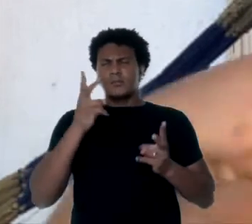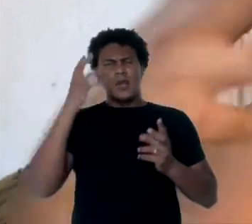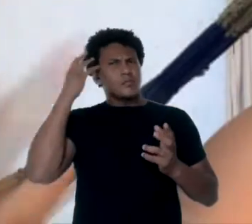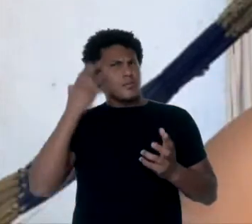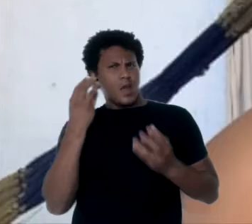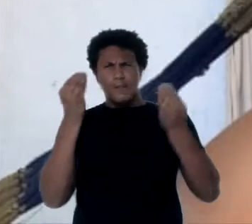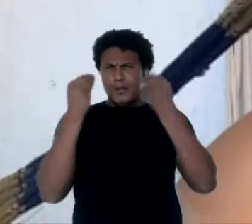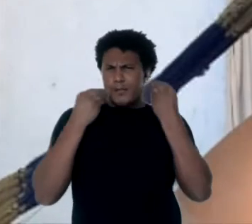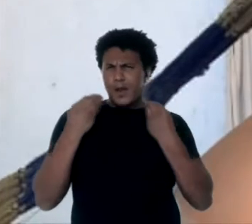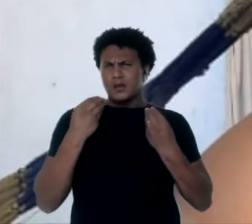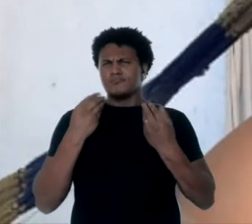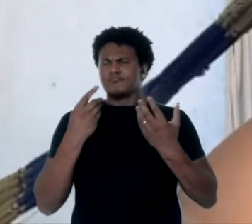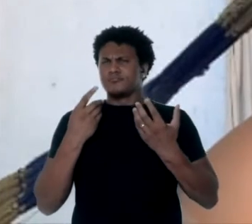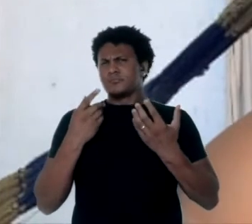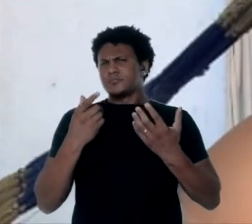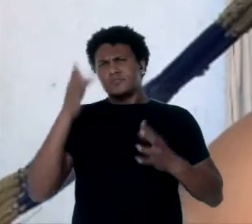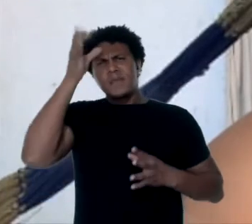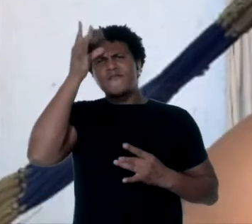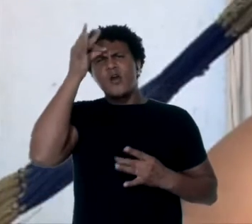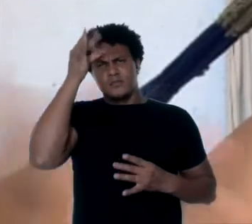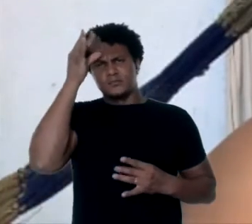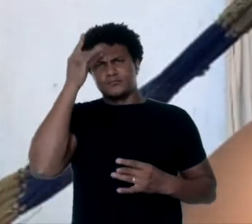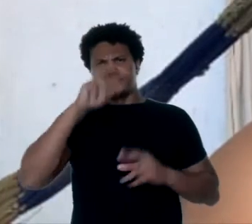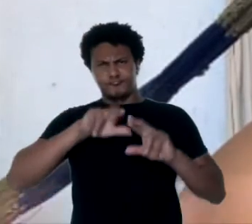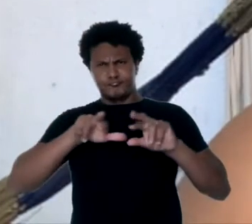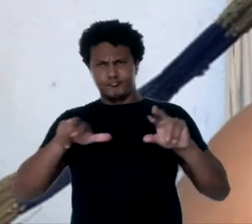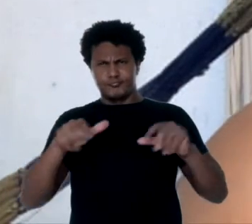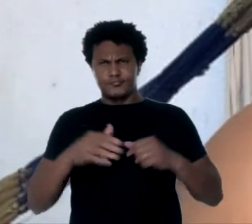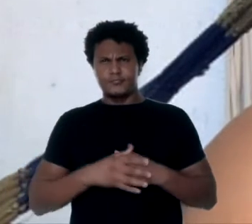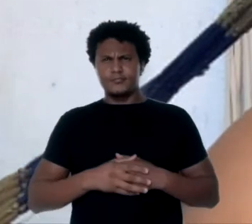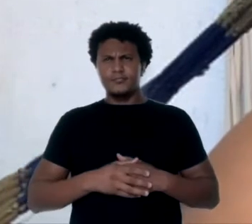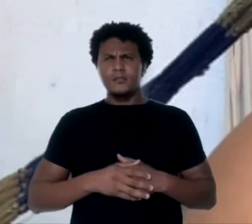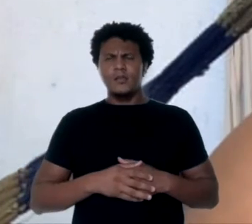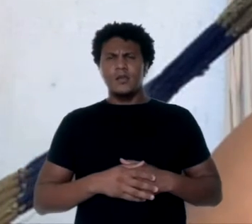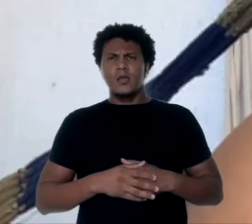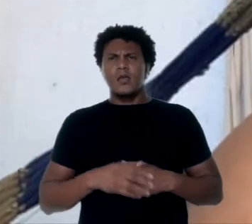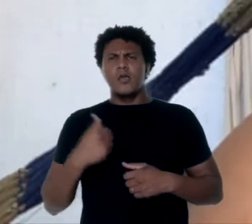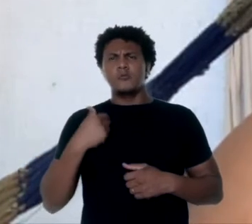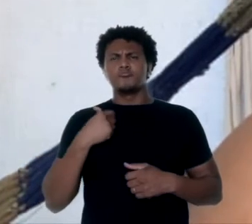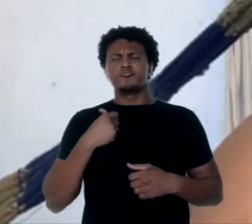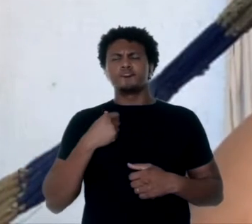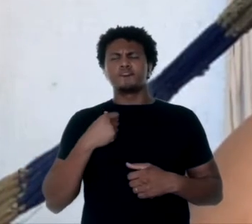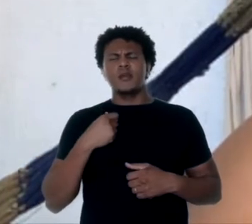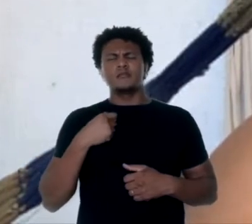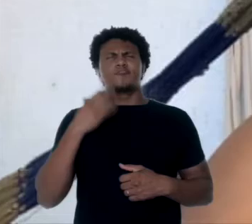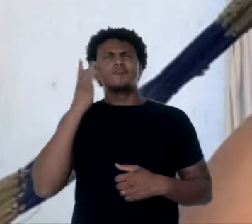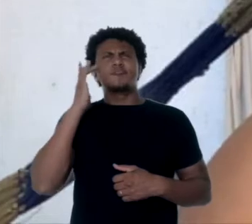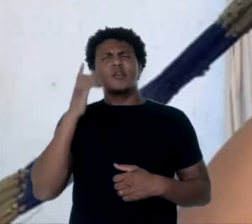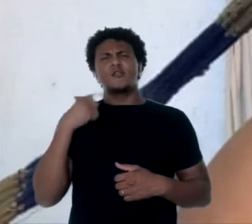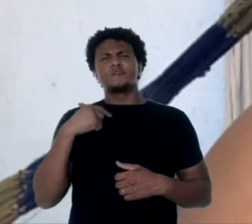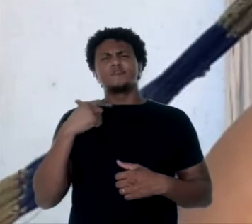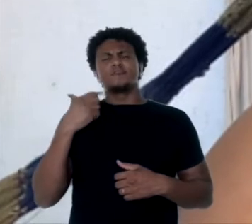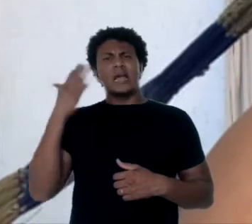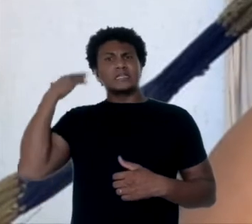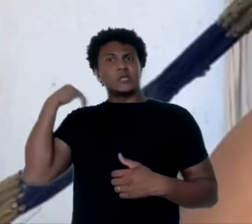de maquiagem, cabelo, looks e performance. Eu acho que eu nunca fiz